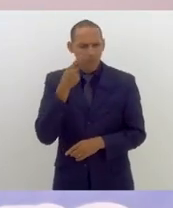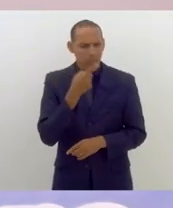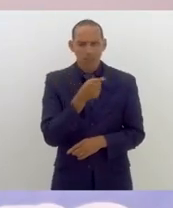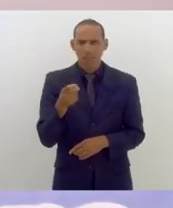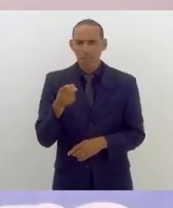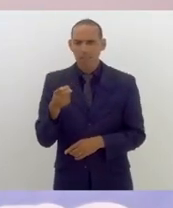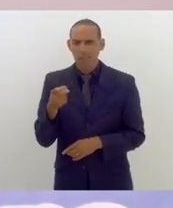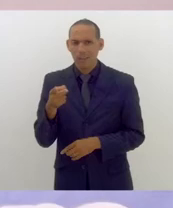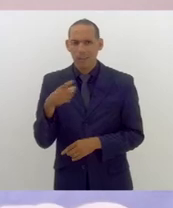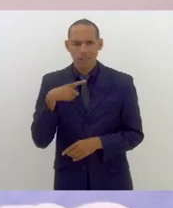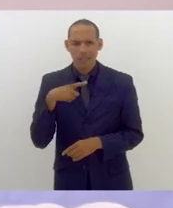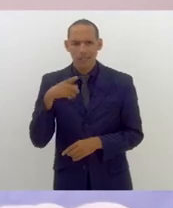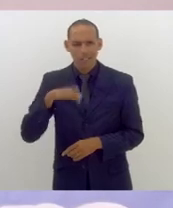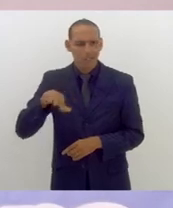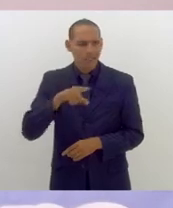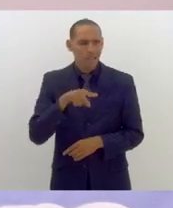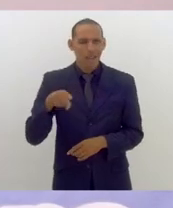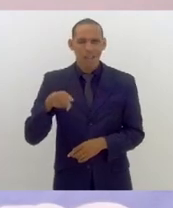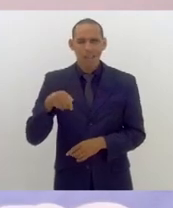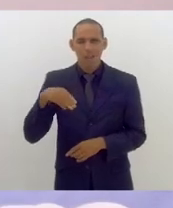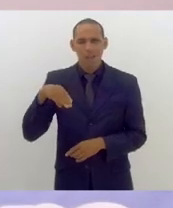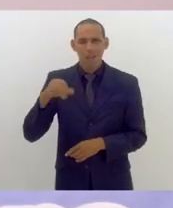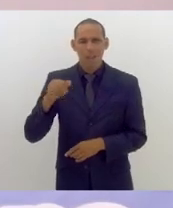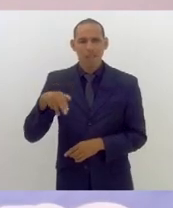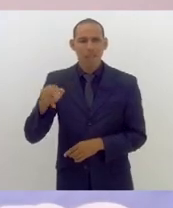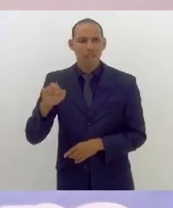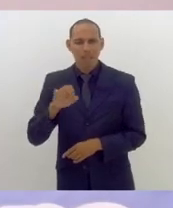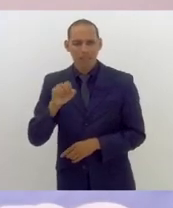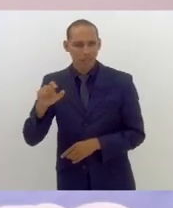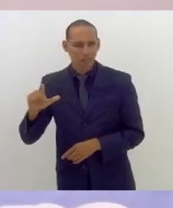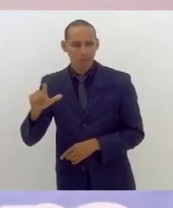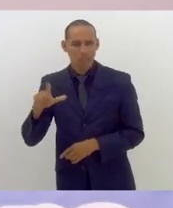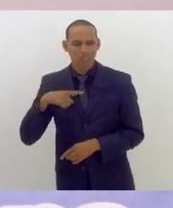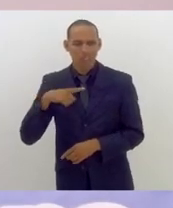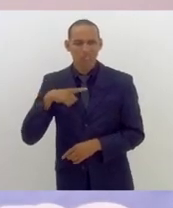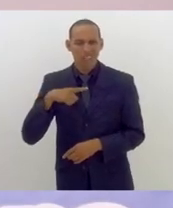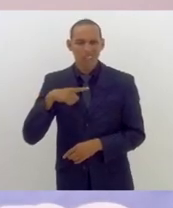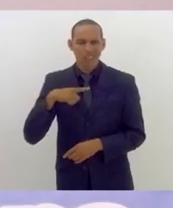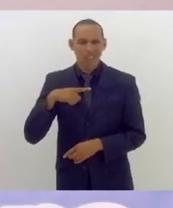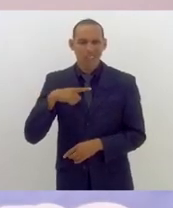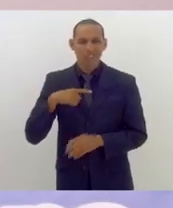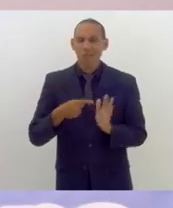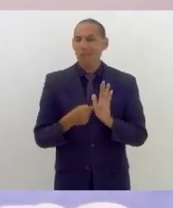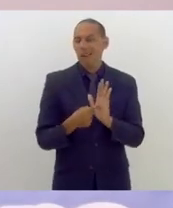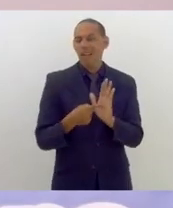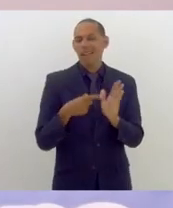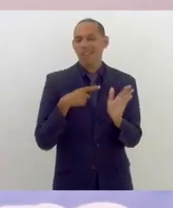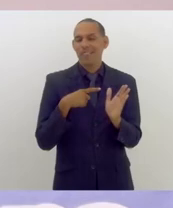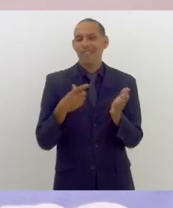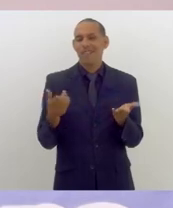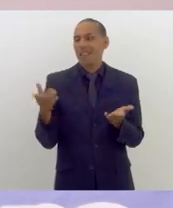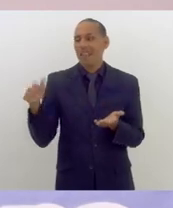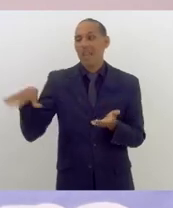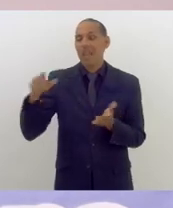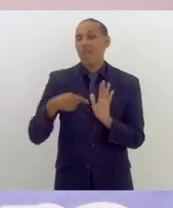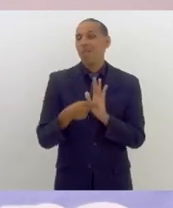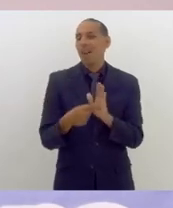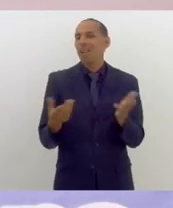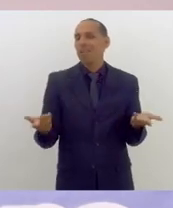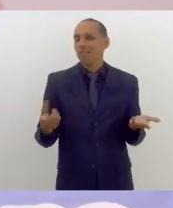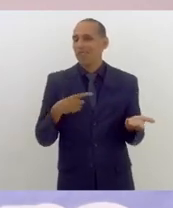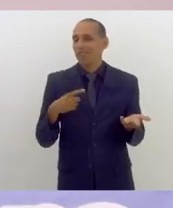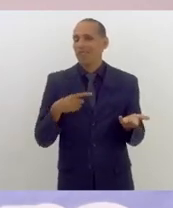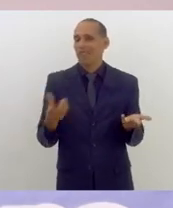gayzão mais lá naquela área tem algum registro de manguezal mas foi apresentado na na solicitação de